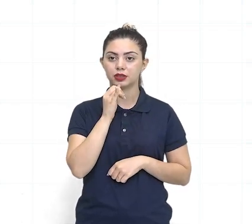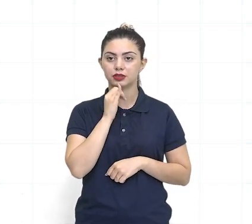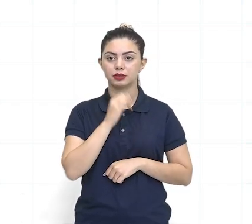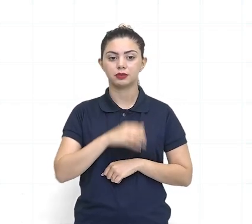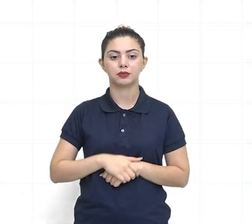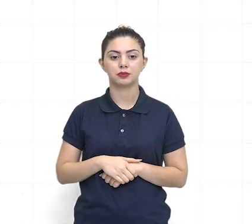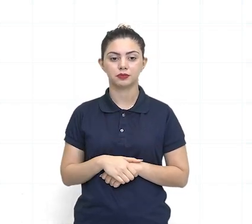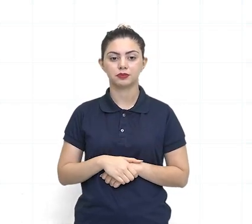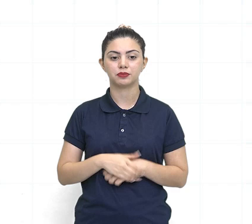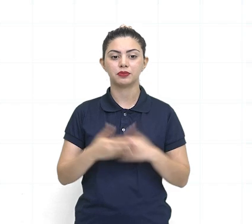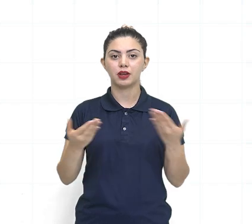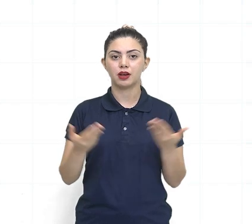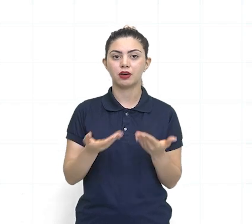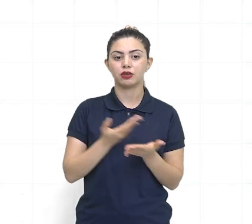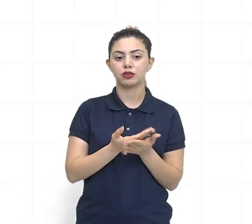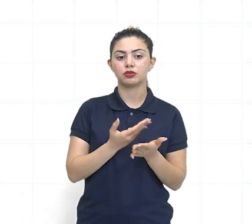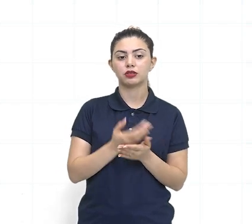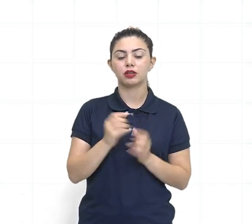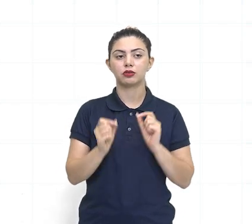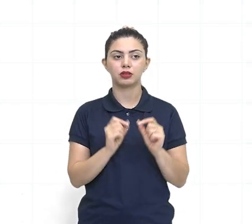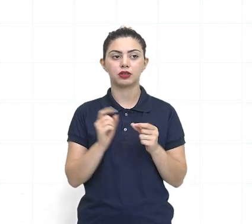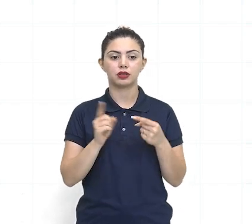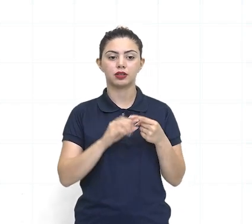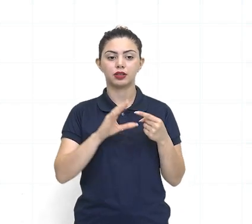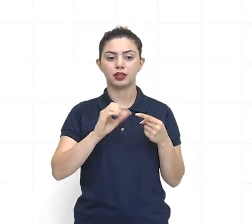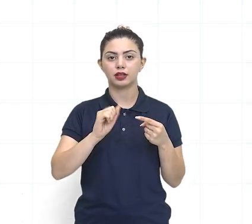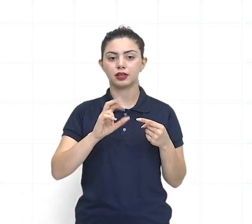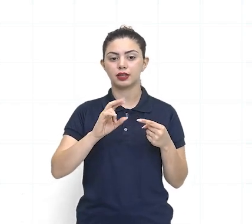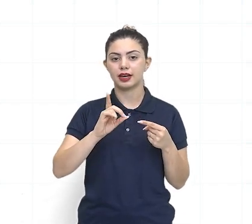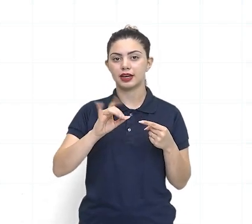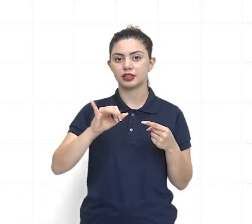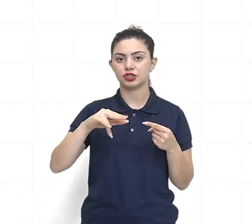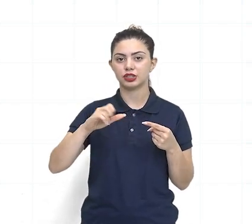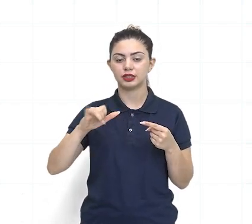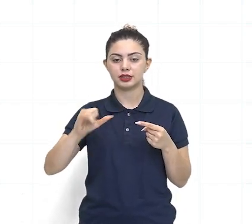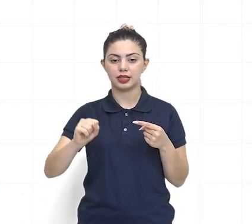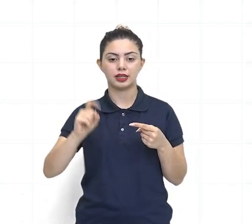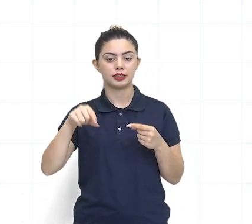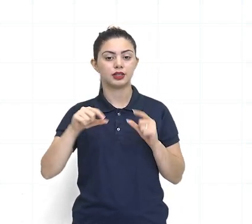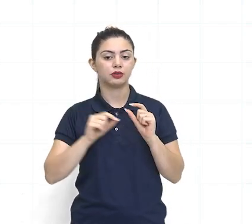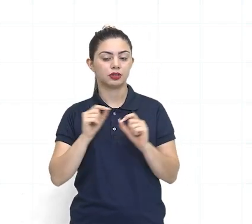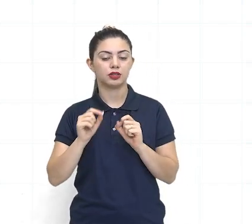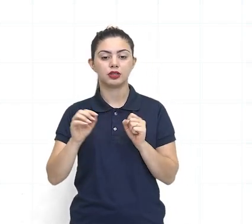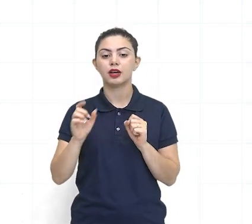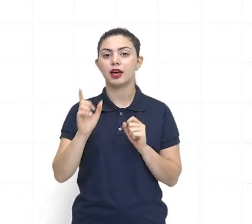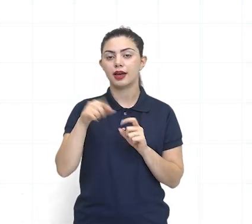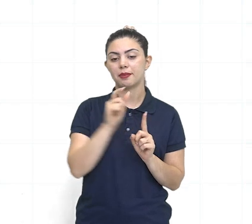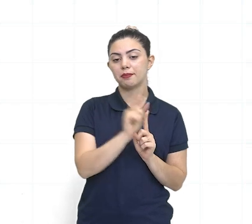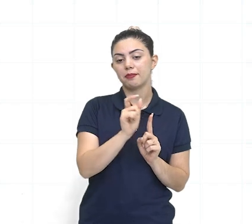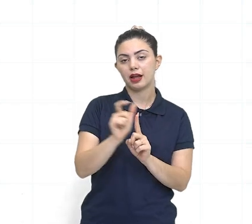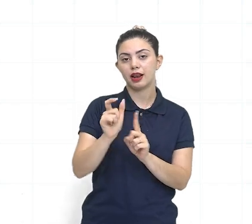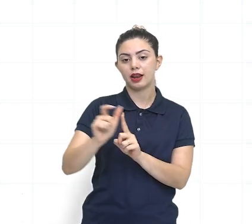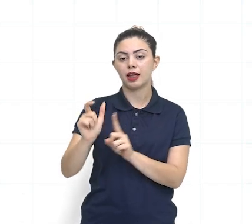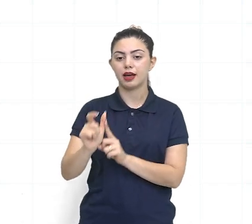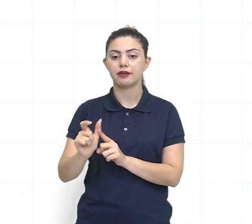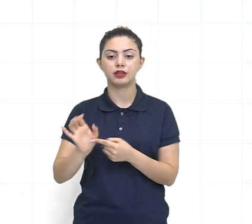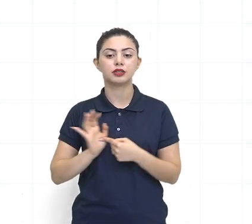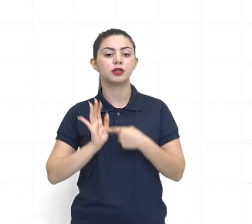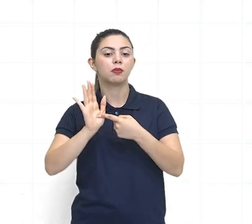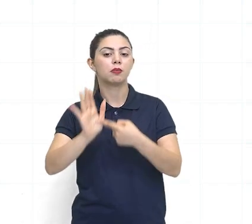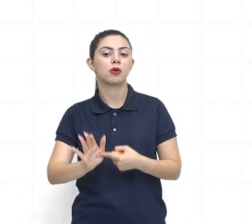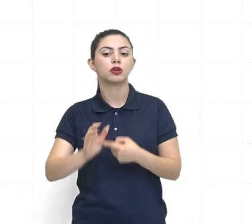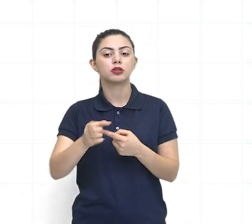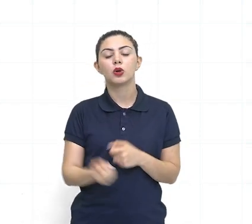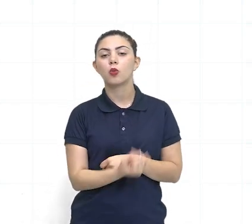Exemplo, os cardinais são substantivos que vão indicar, são palavras que vão